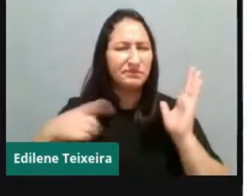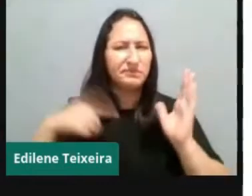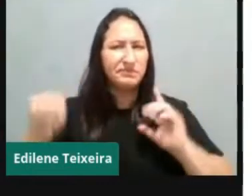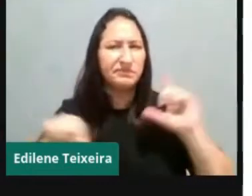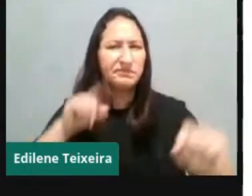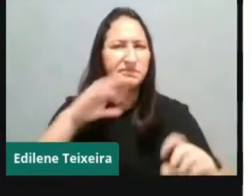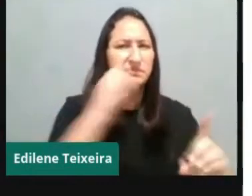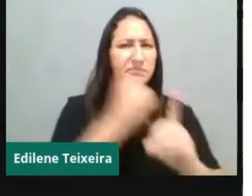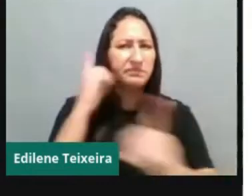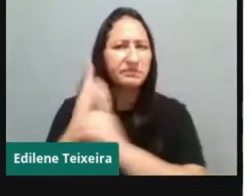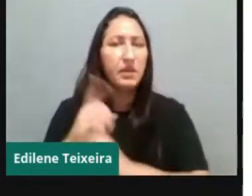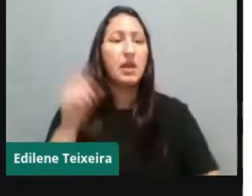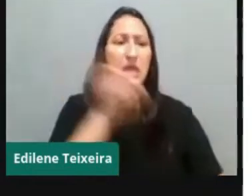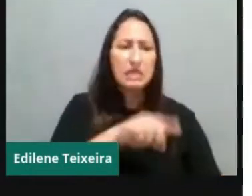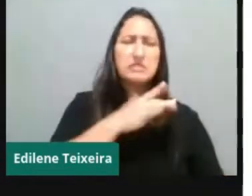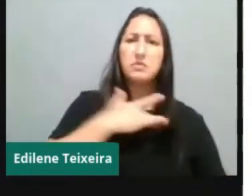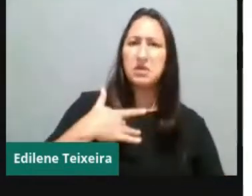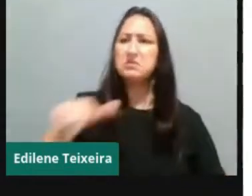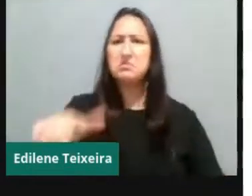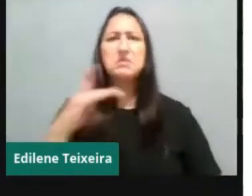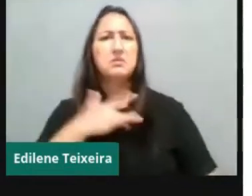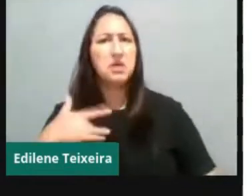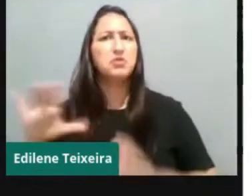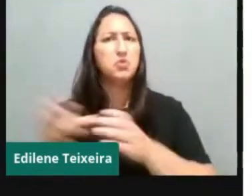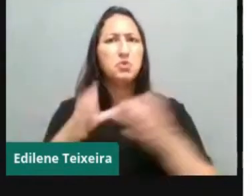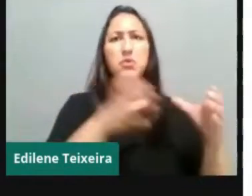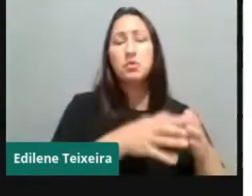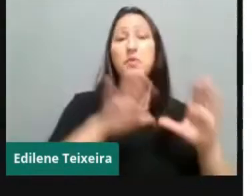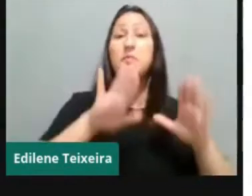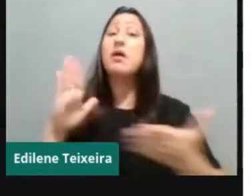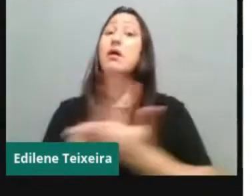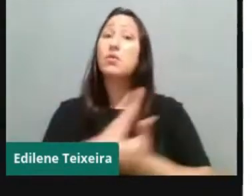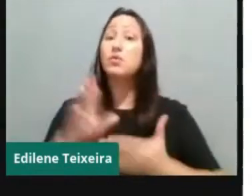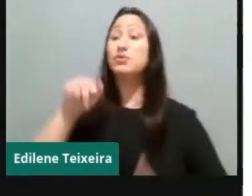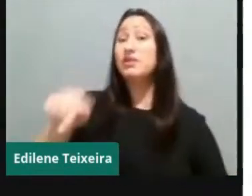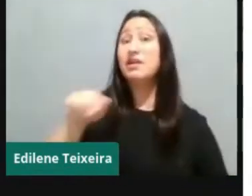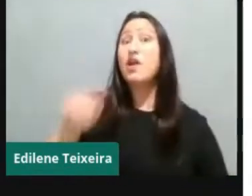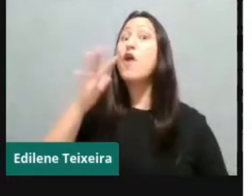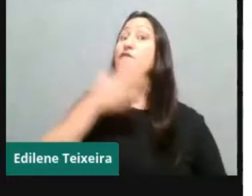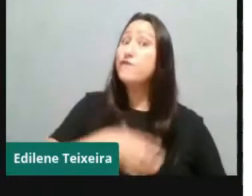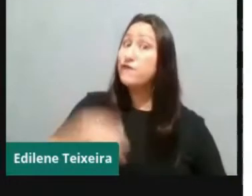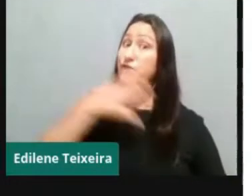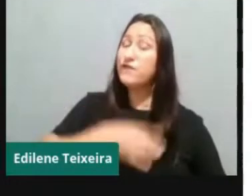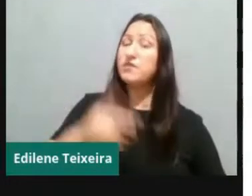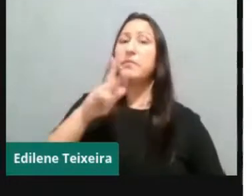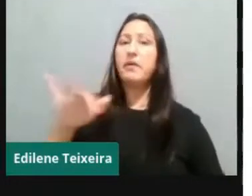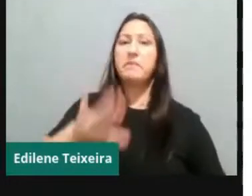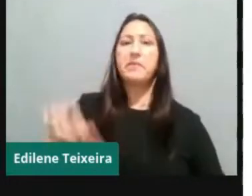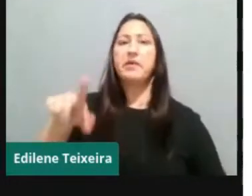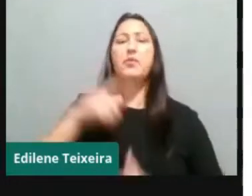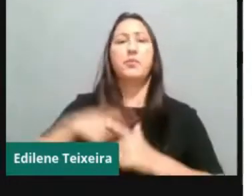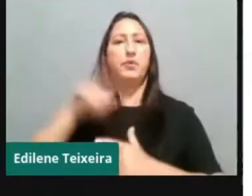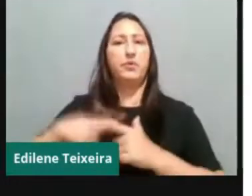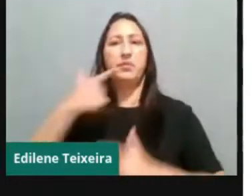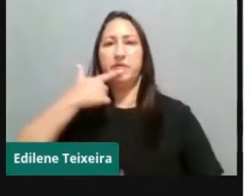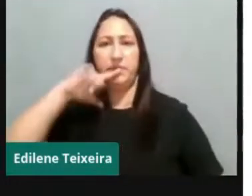totalmente saudáveis. A única coisa que variava entre eles é que alguns eram filhos de pais com problema, né, com transtorno bipolar, e os